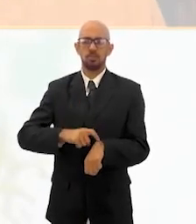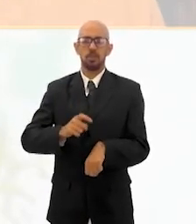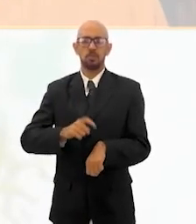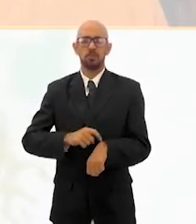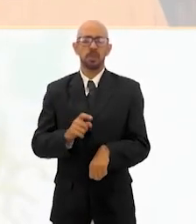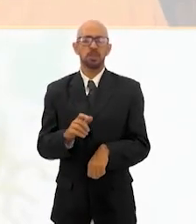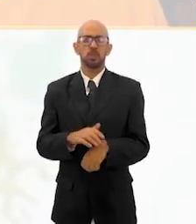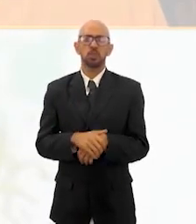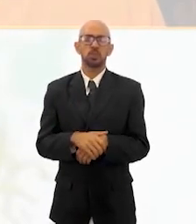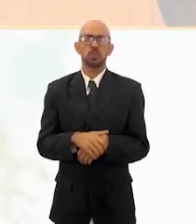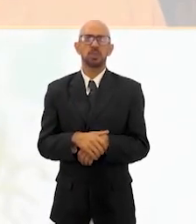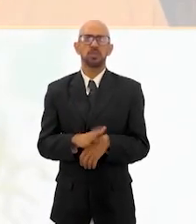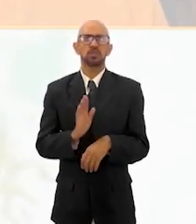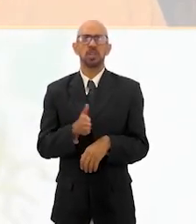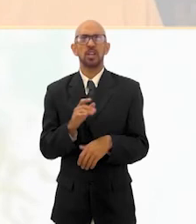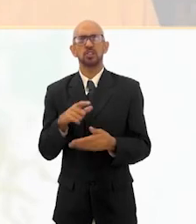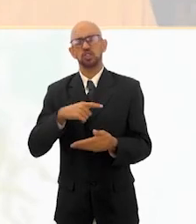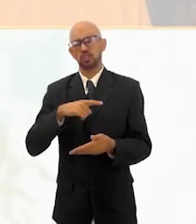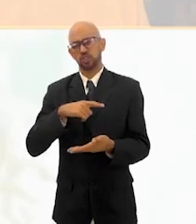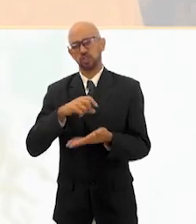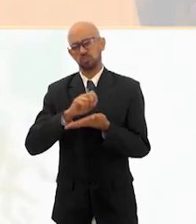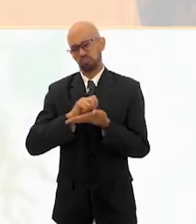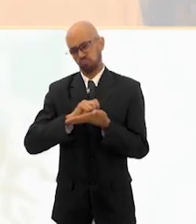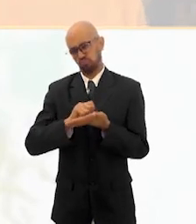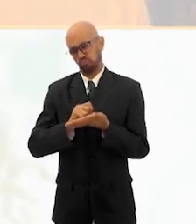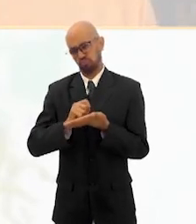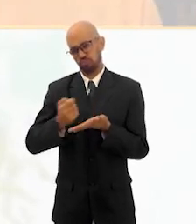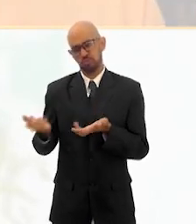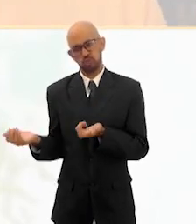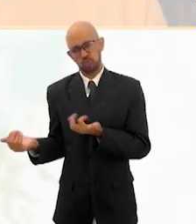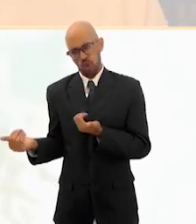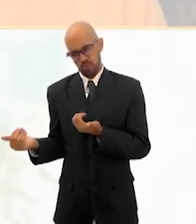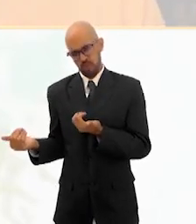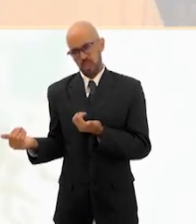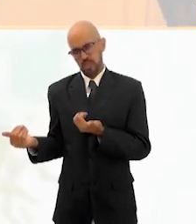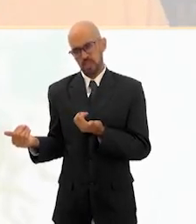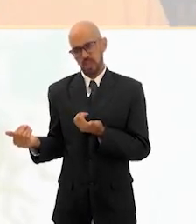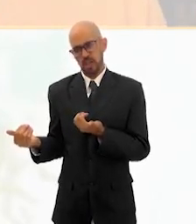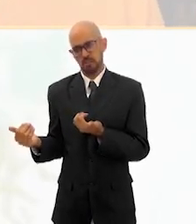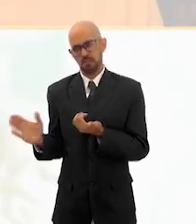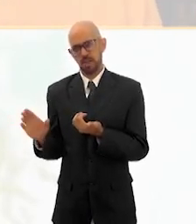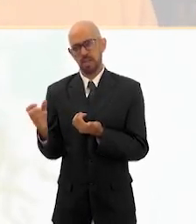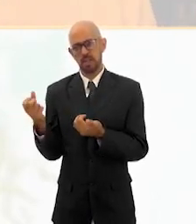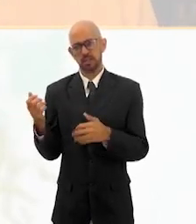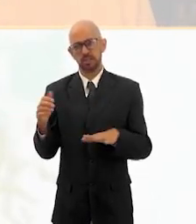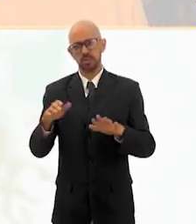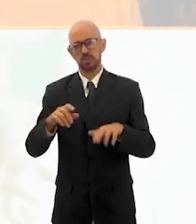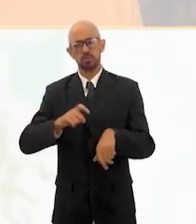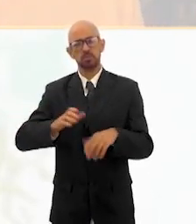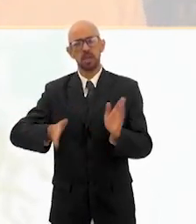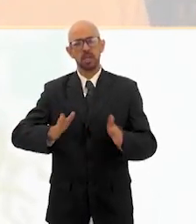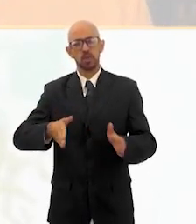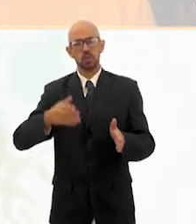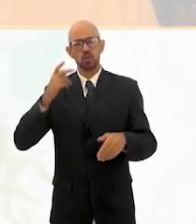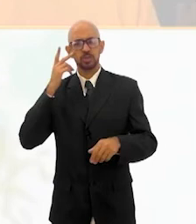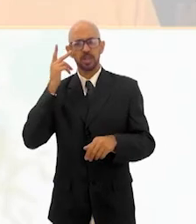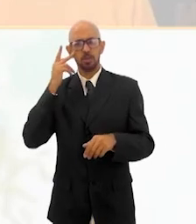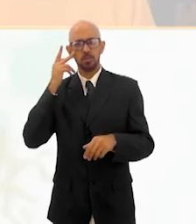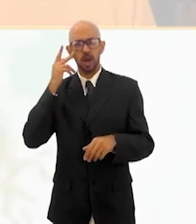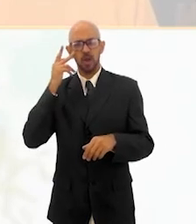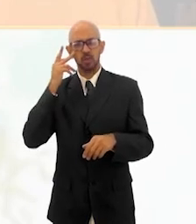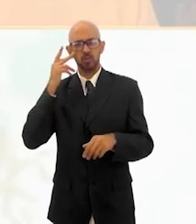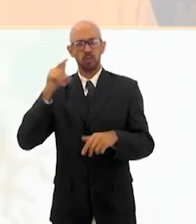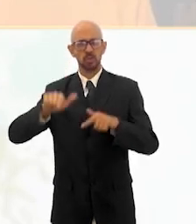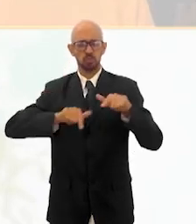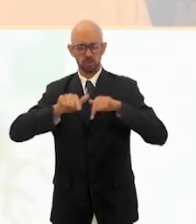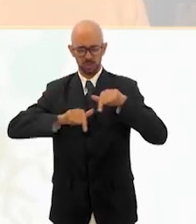ali, eu já tinha algumas coisas escritas desde novo, mas eu acho que realmente foi no período de São Paulo, que foi um período muito